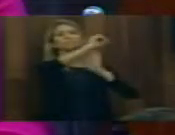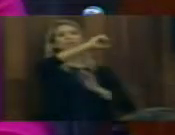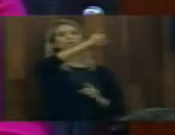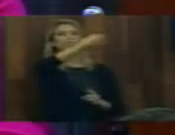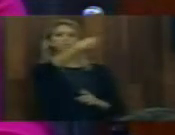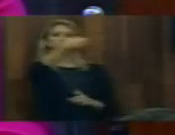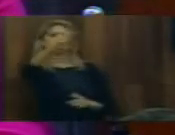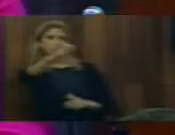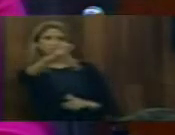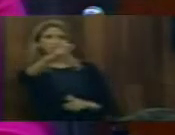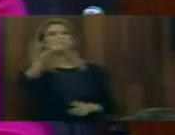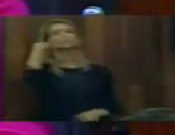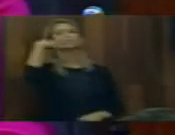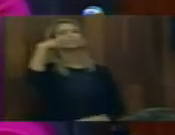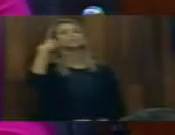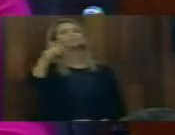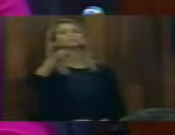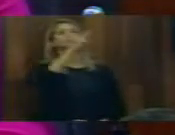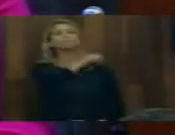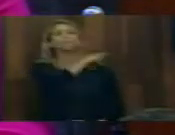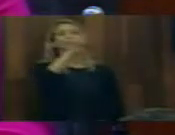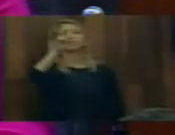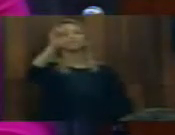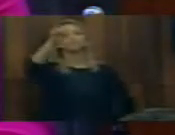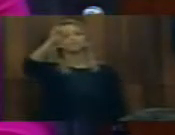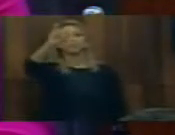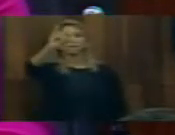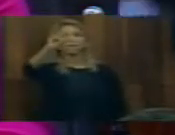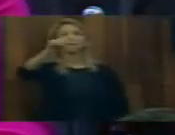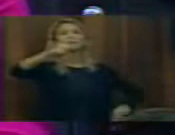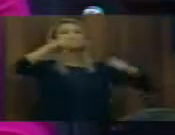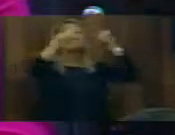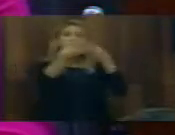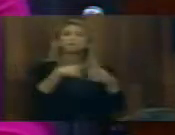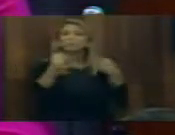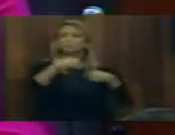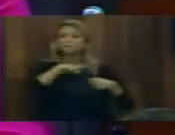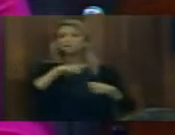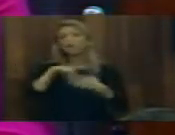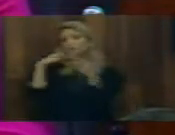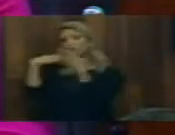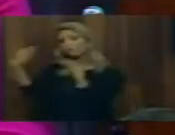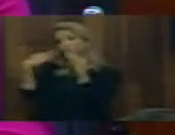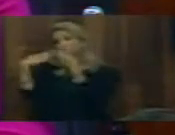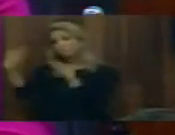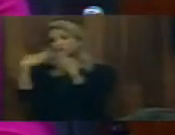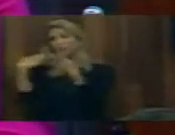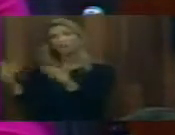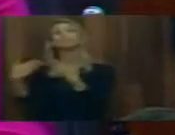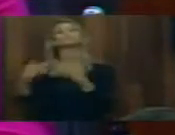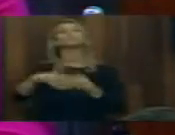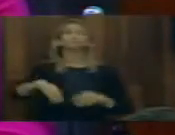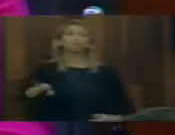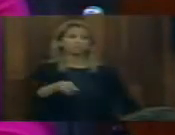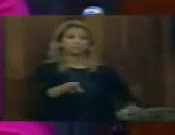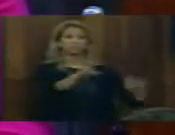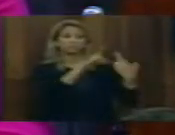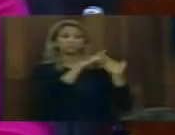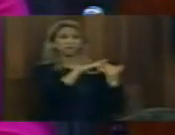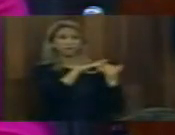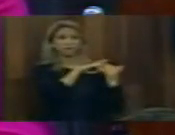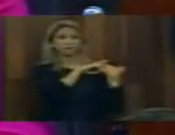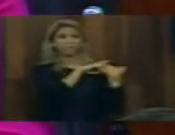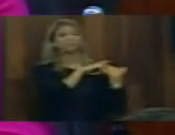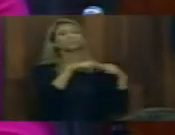0135-2019, Vanderlei Rodrigues Bento Neto, dispõe sobre a disponibilização de atendimento psicológico ao responsável atendente pessoal